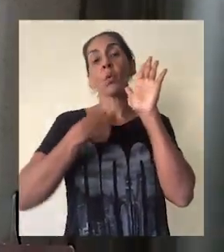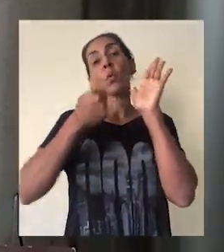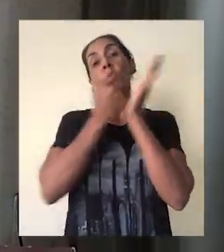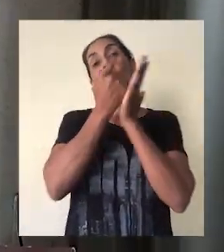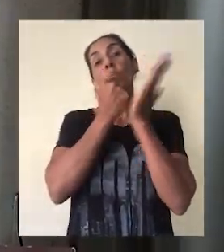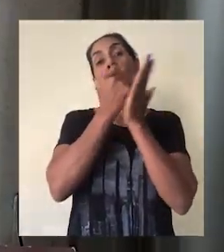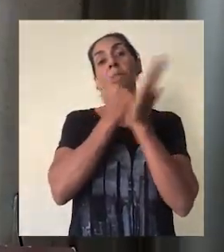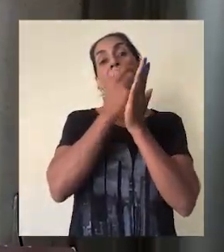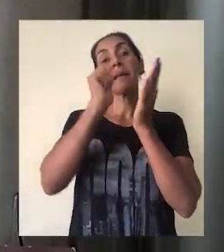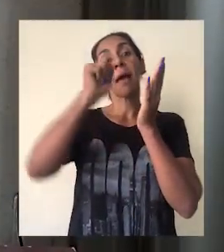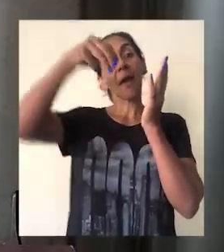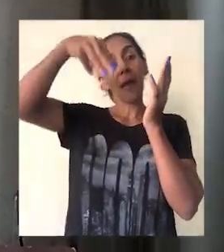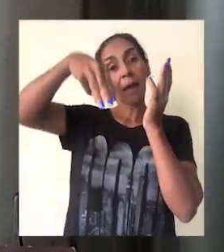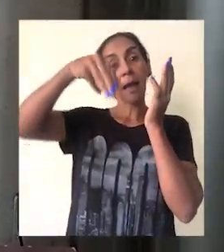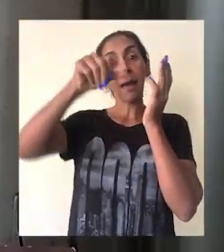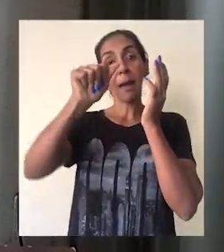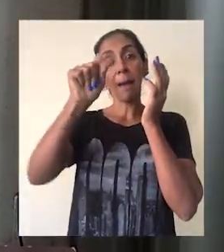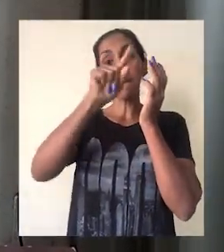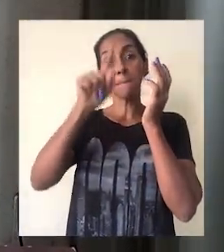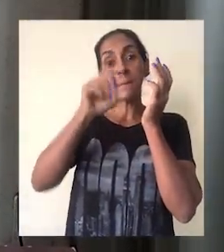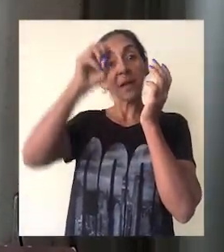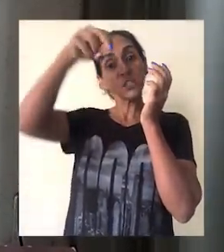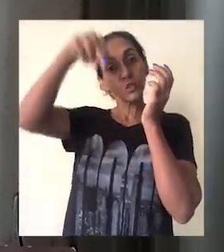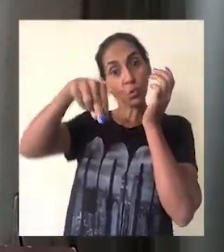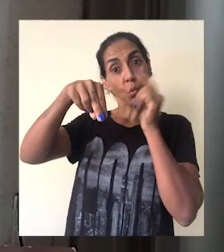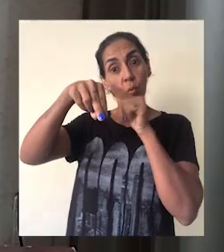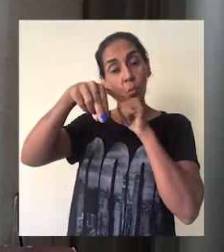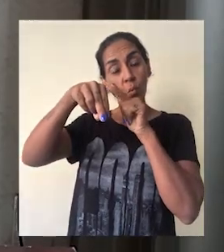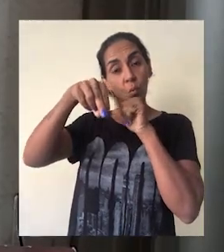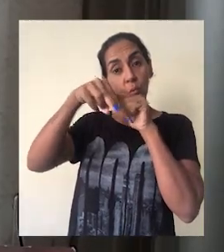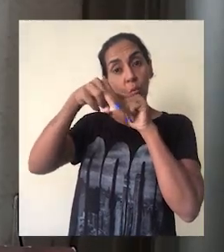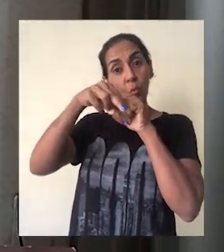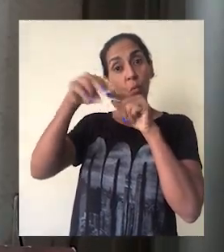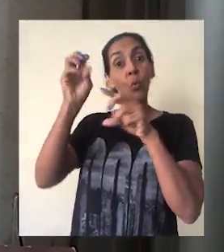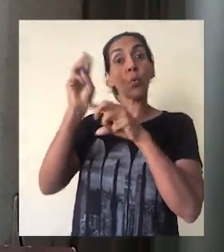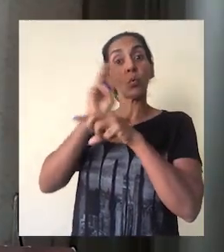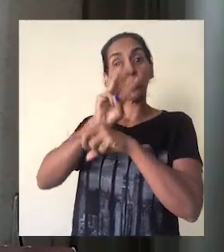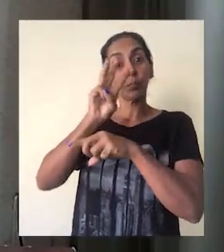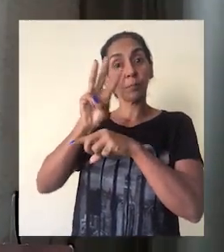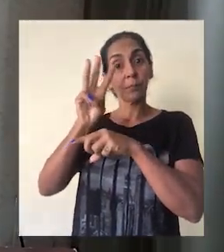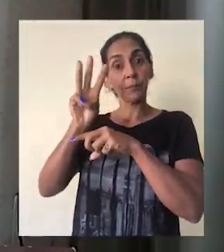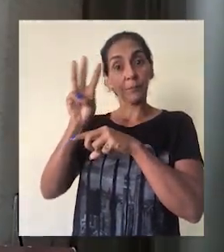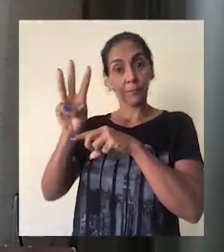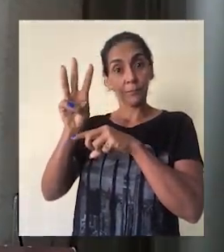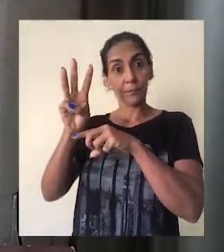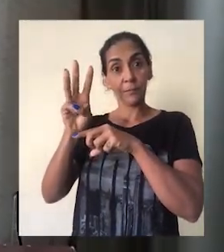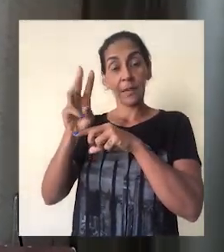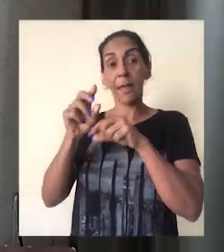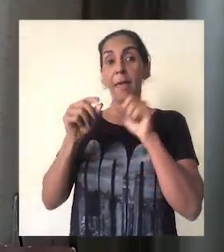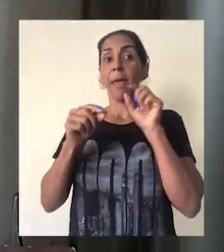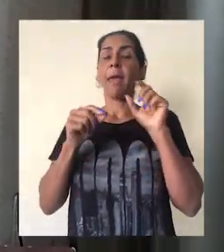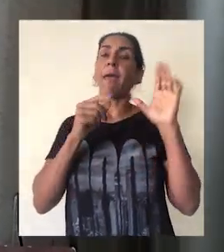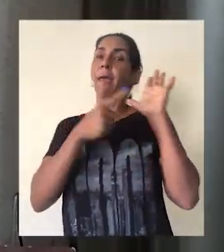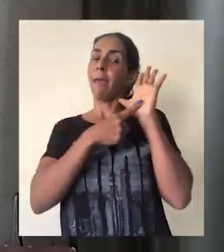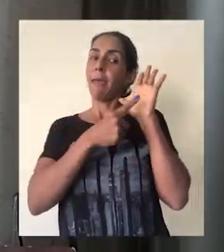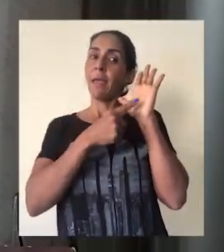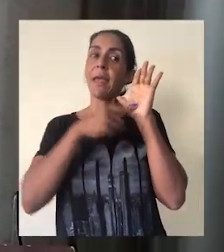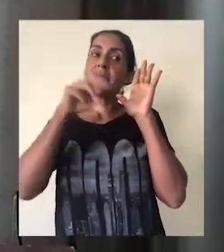Amazon, ela é uma edição da Dark Side. O que é legal nessa edição é que ela imita a primeira edição lá